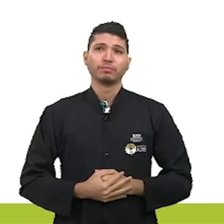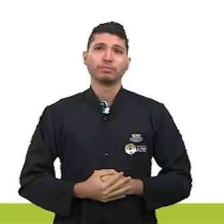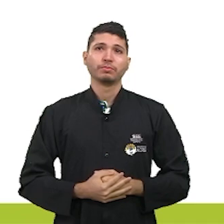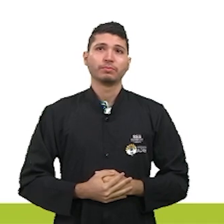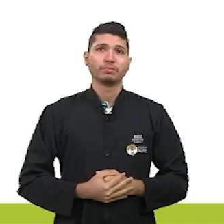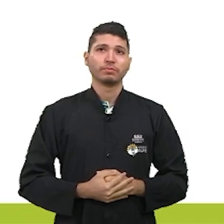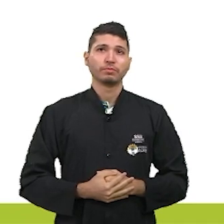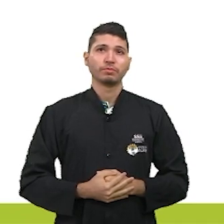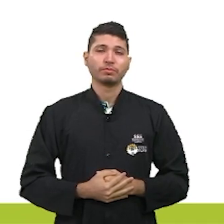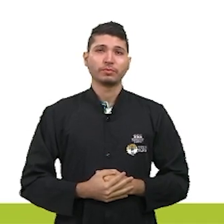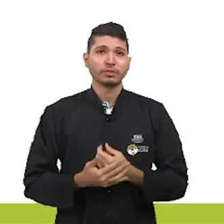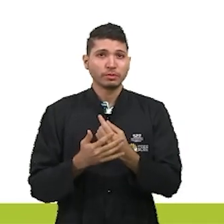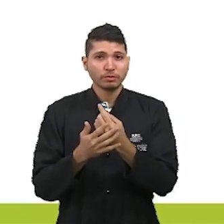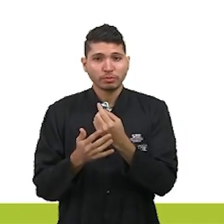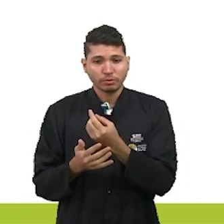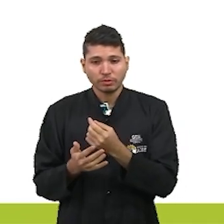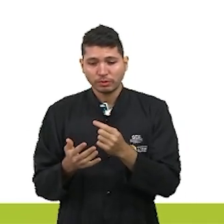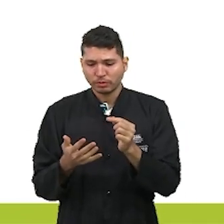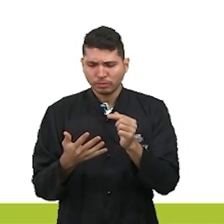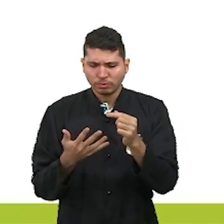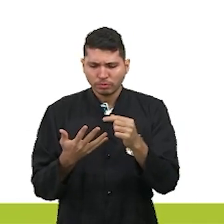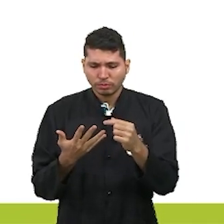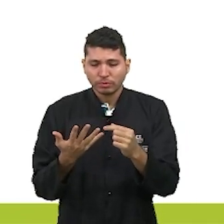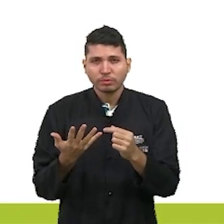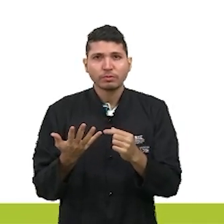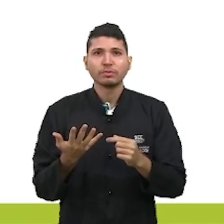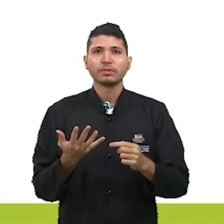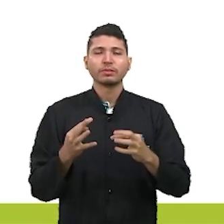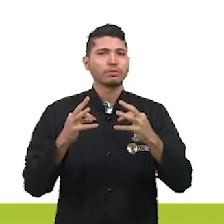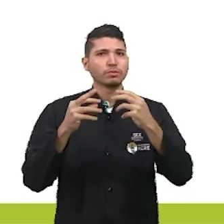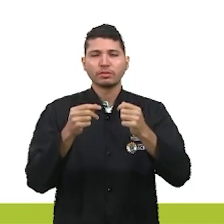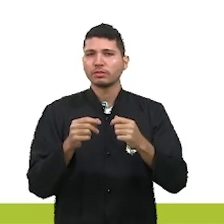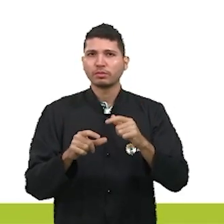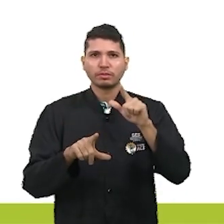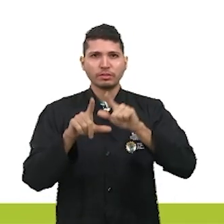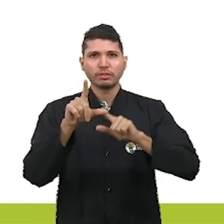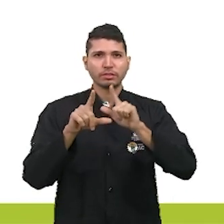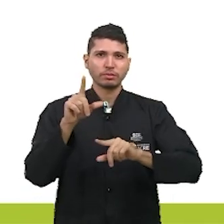Agora eu vou contar todas que começam com a letra B, por exemplo.